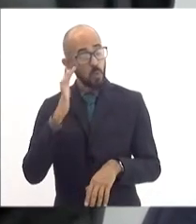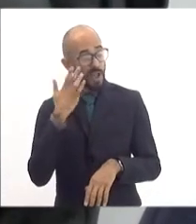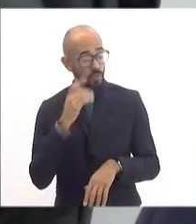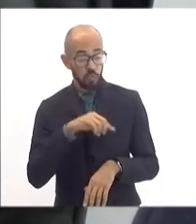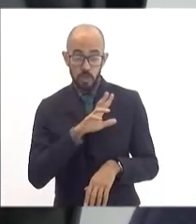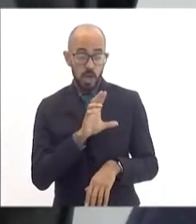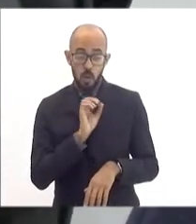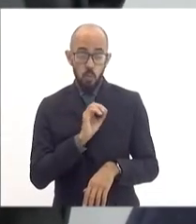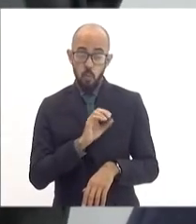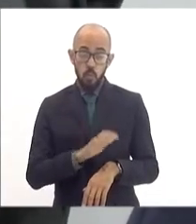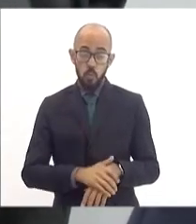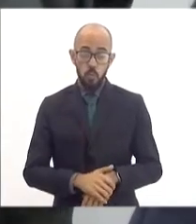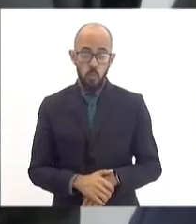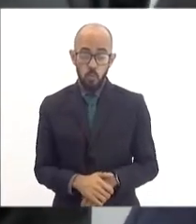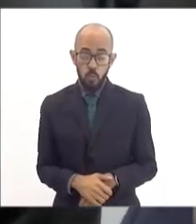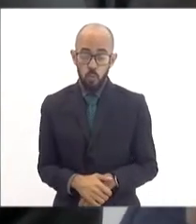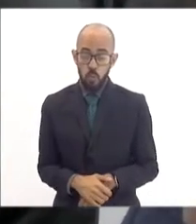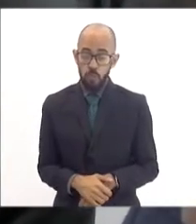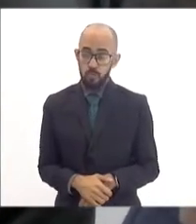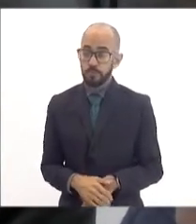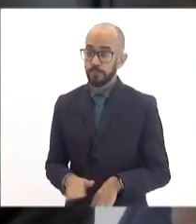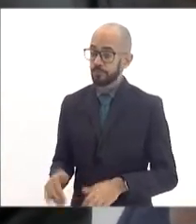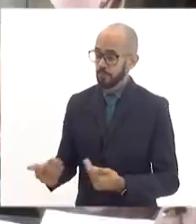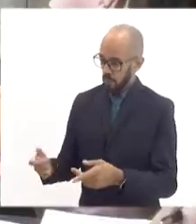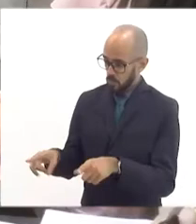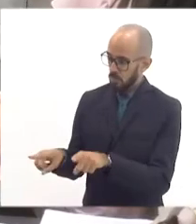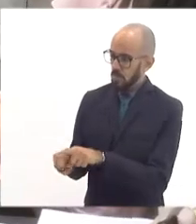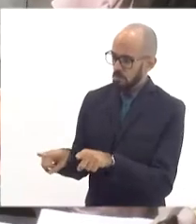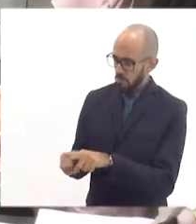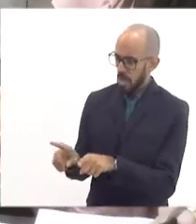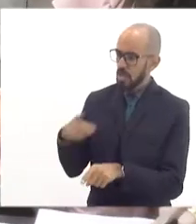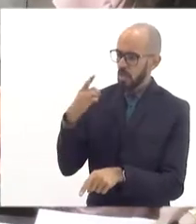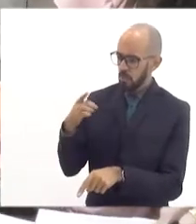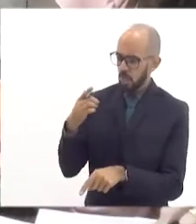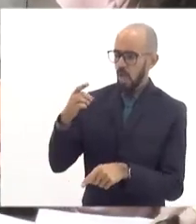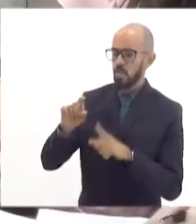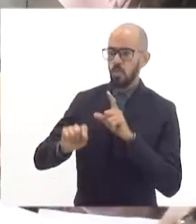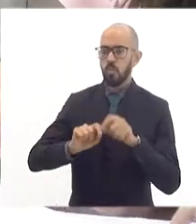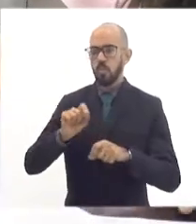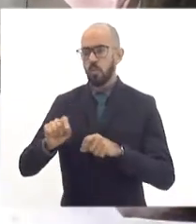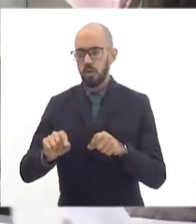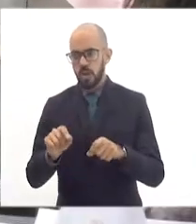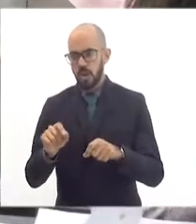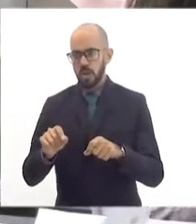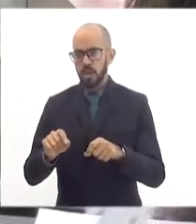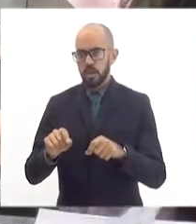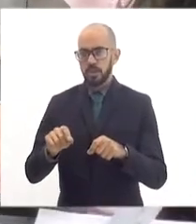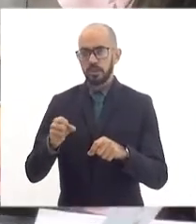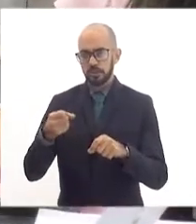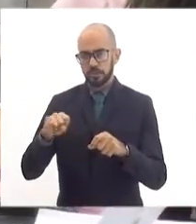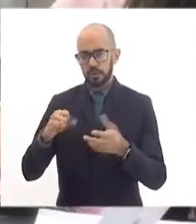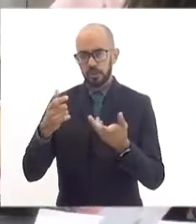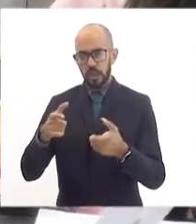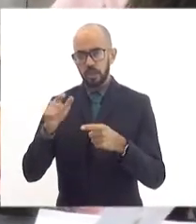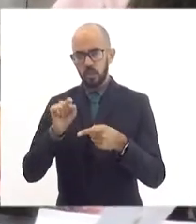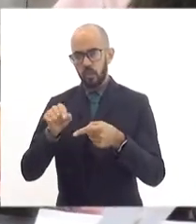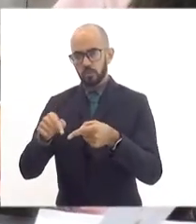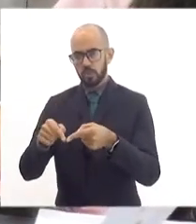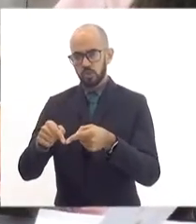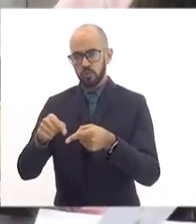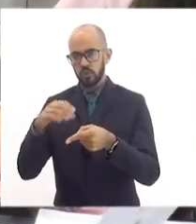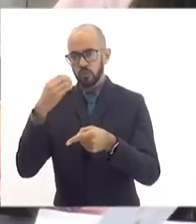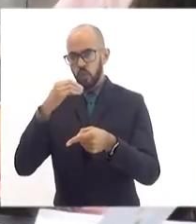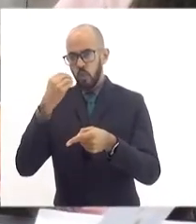Não. Impressão que não. Também creio que não. E, além disso, como ela se submete à questão da rentabilidade, são áreas que, pela